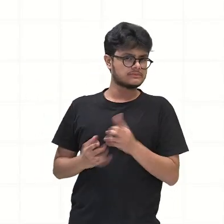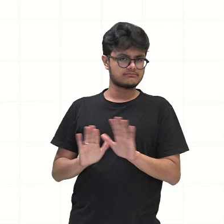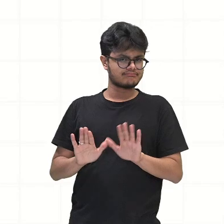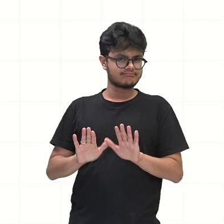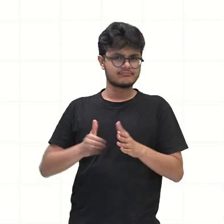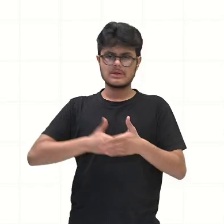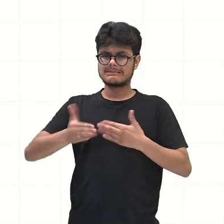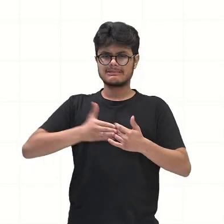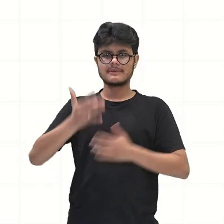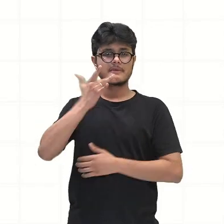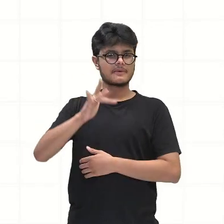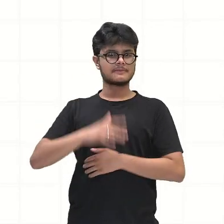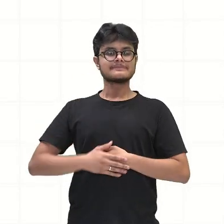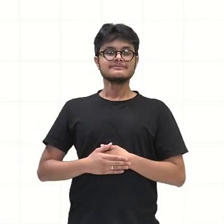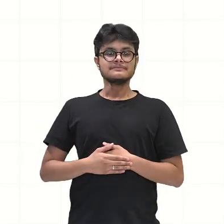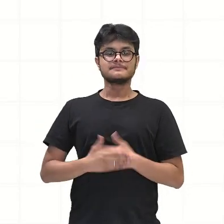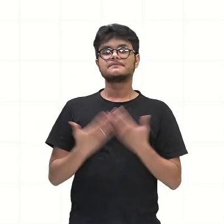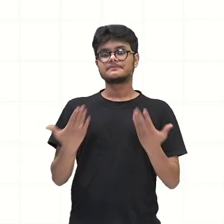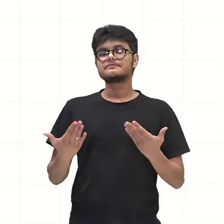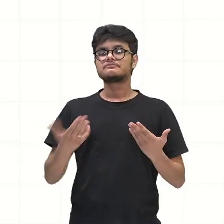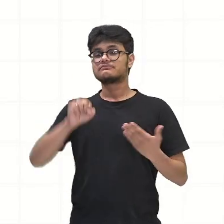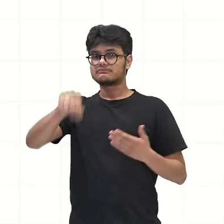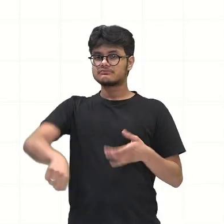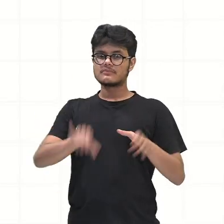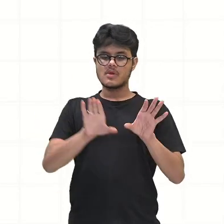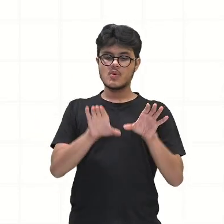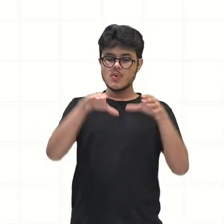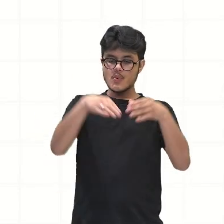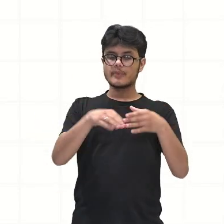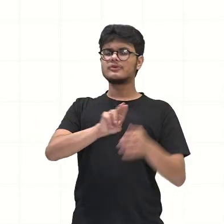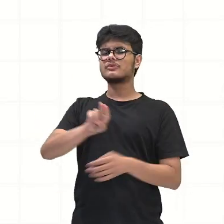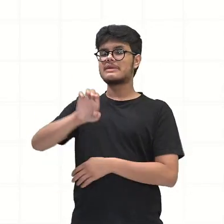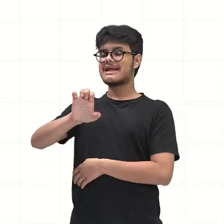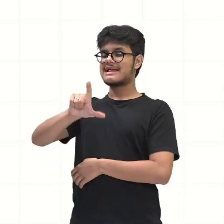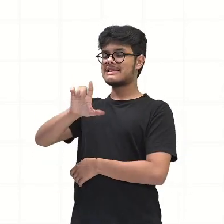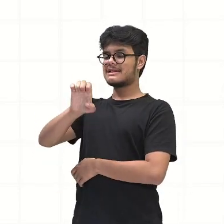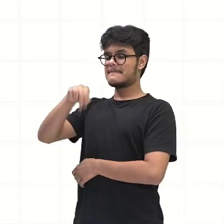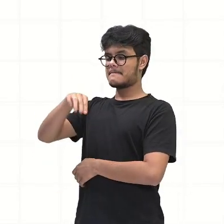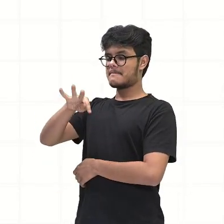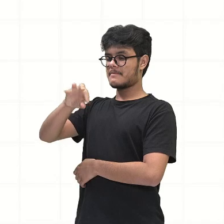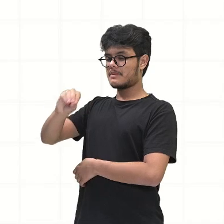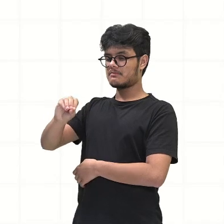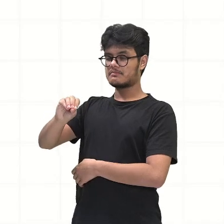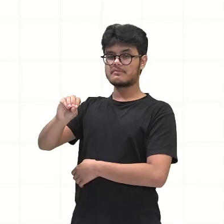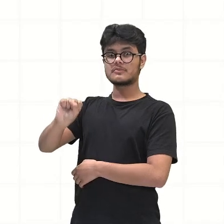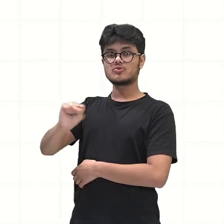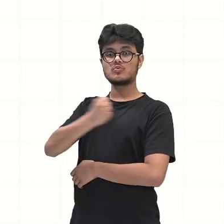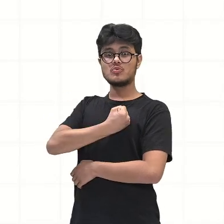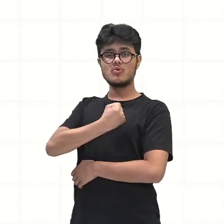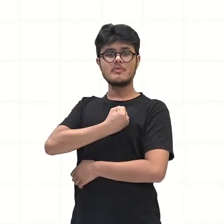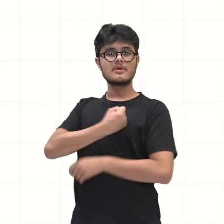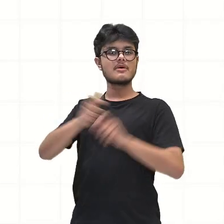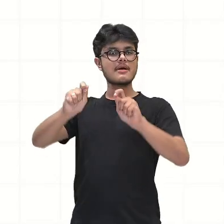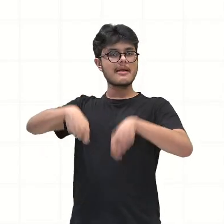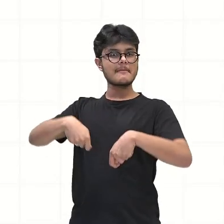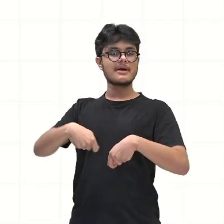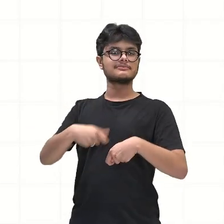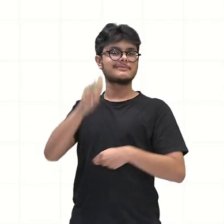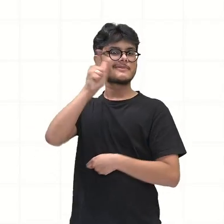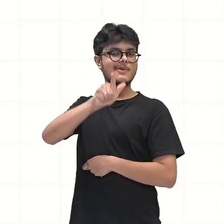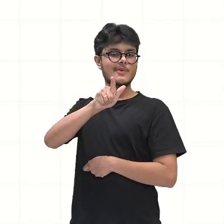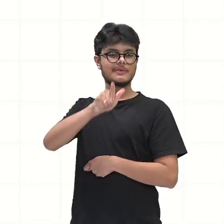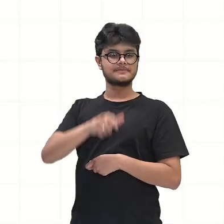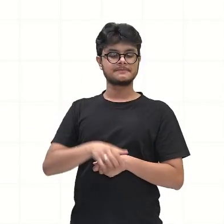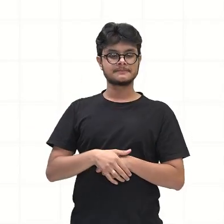6. Então, o número de elementos do meu espaço amostral, vejam que agora eu estou colocando S, né? Porque eu chamei o espaço amostral